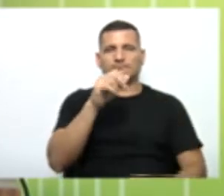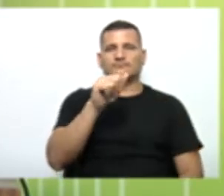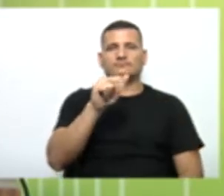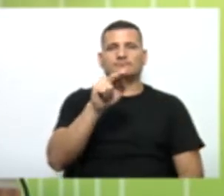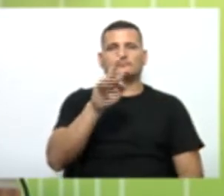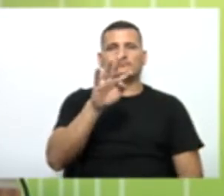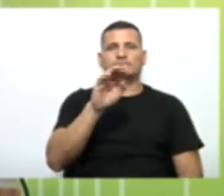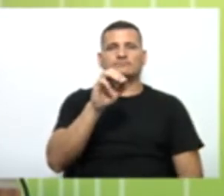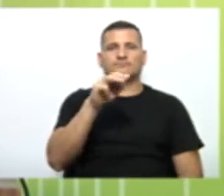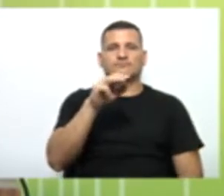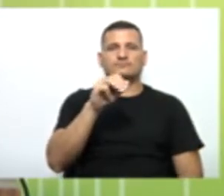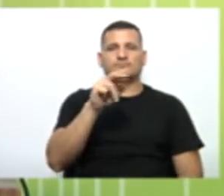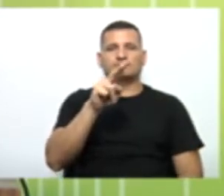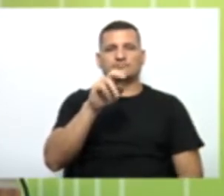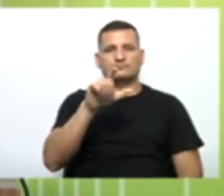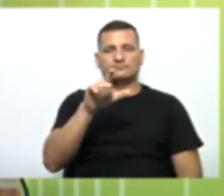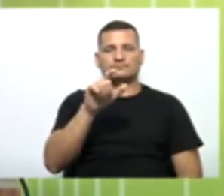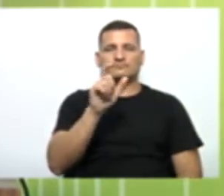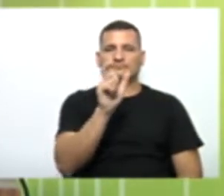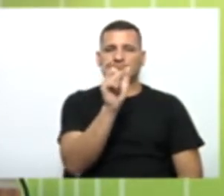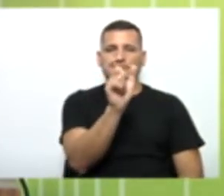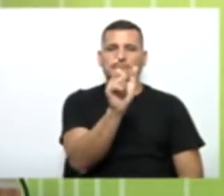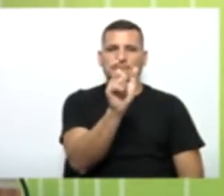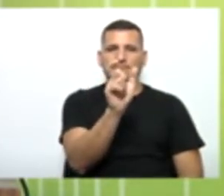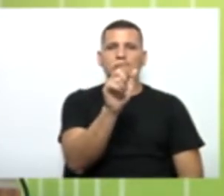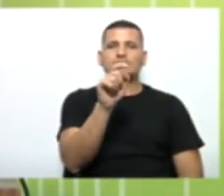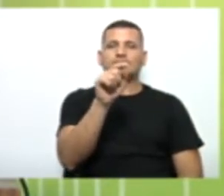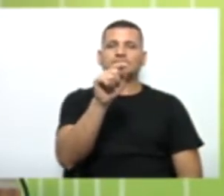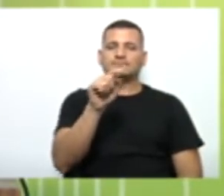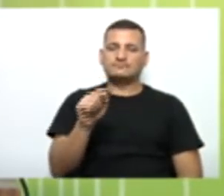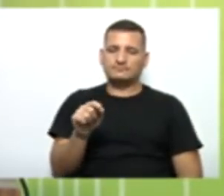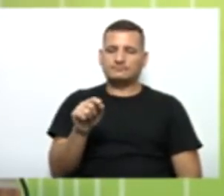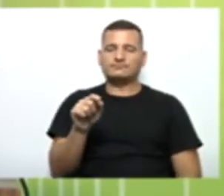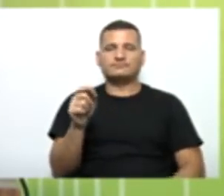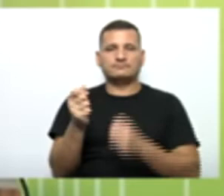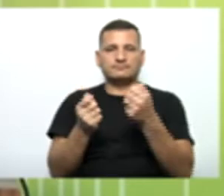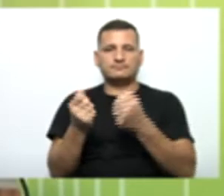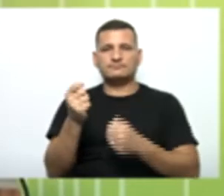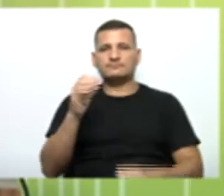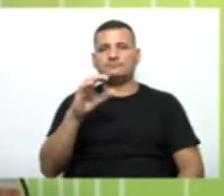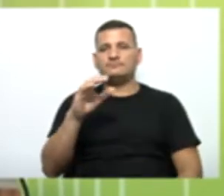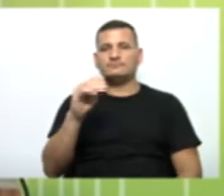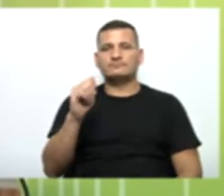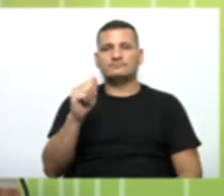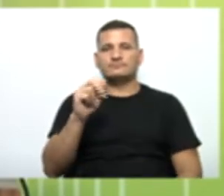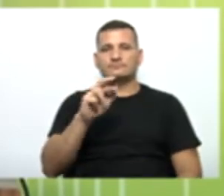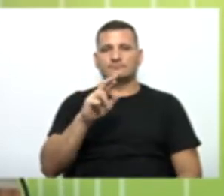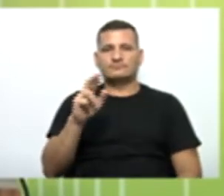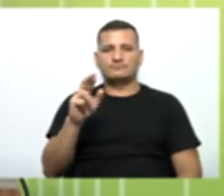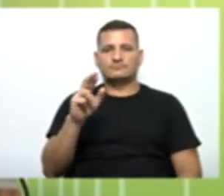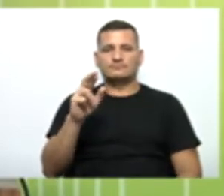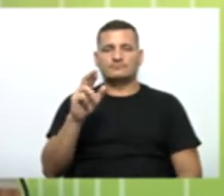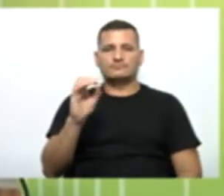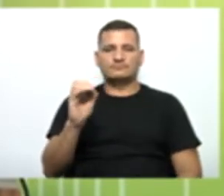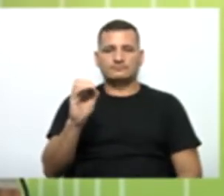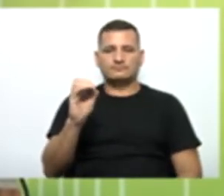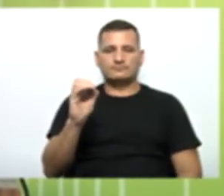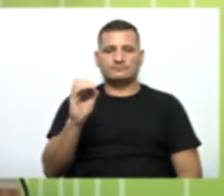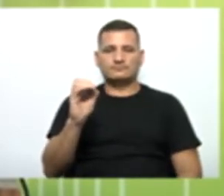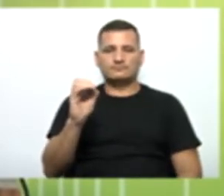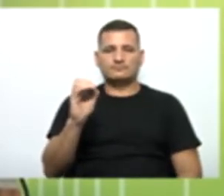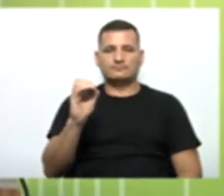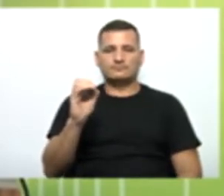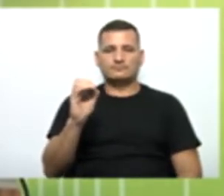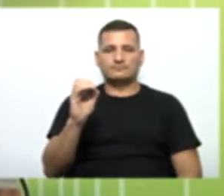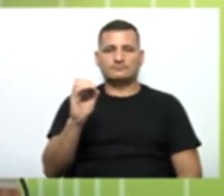eu coloco aqui embaixo, ó, carro. Ó, um caso de uso, automóveis, certo? Um